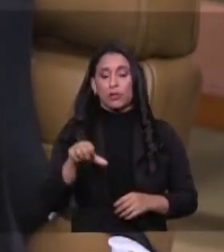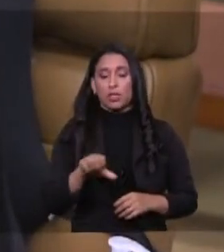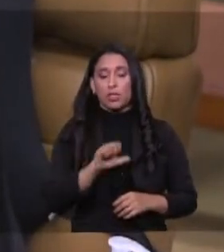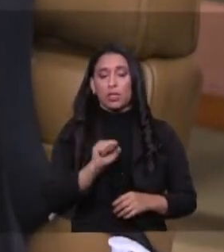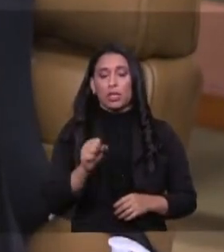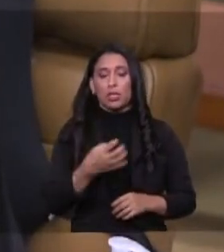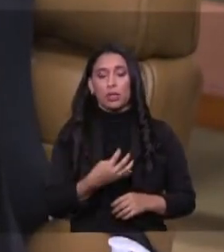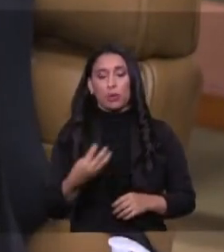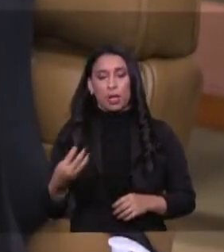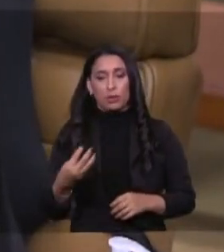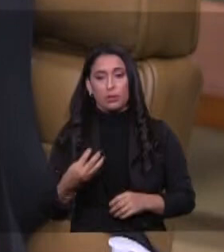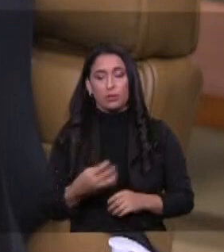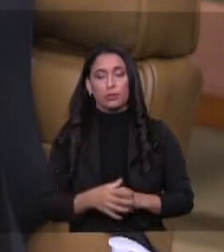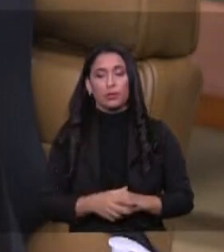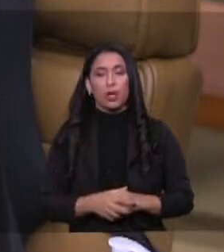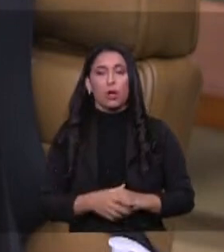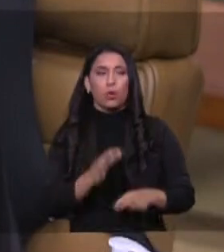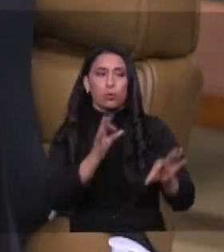1984.